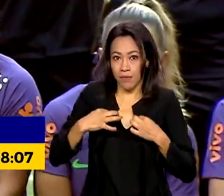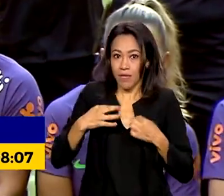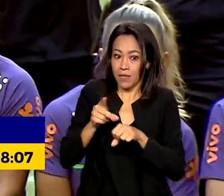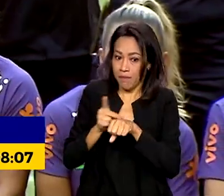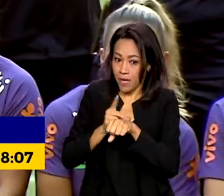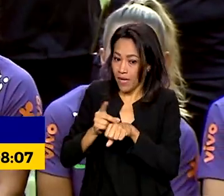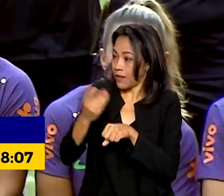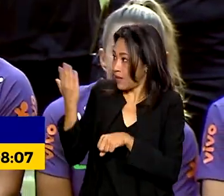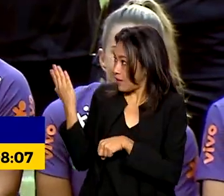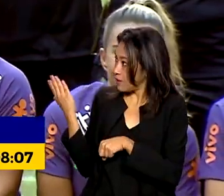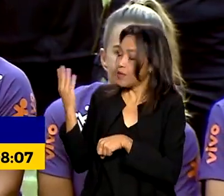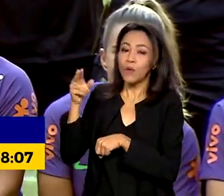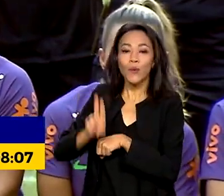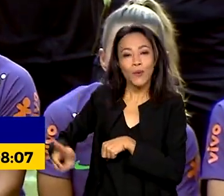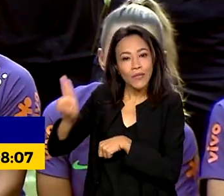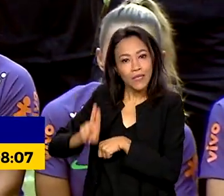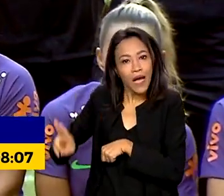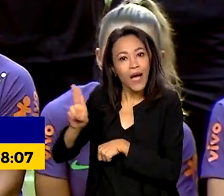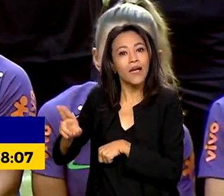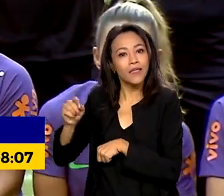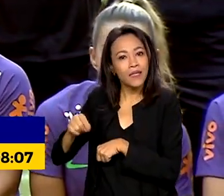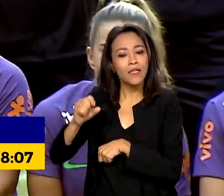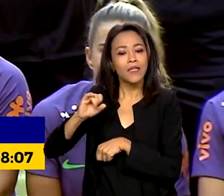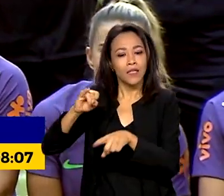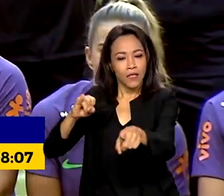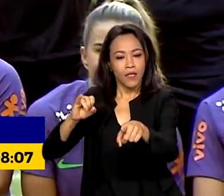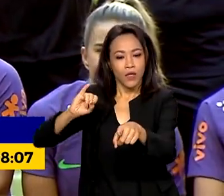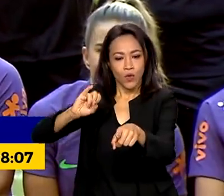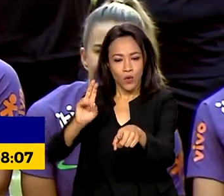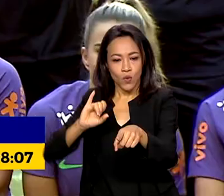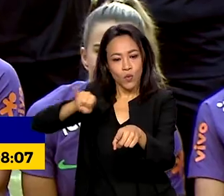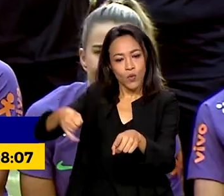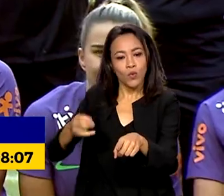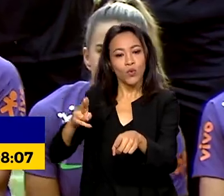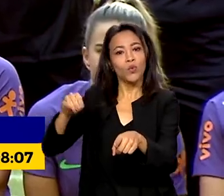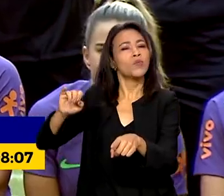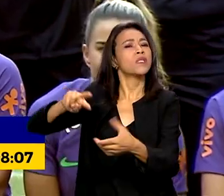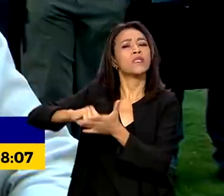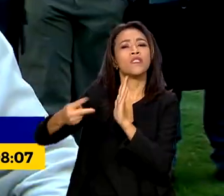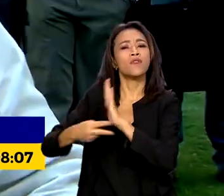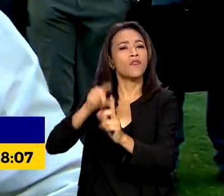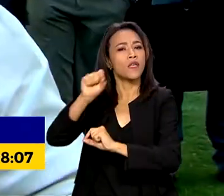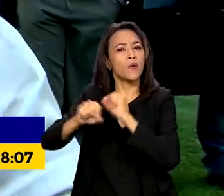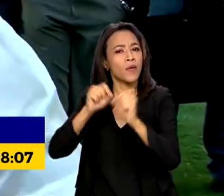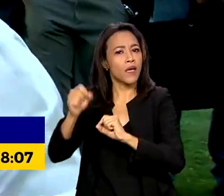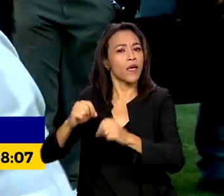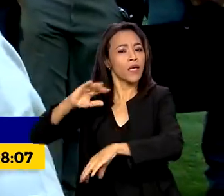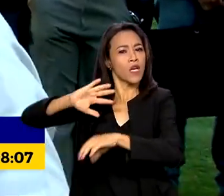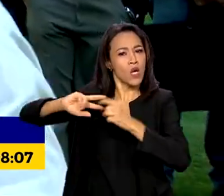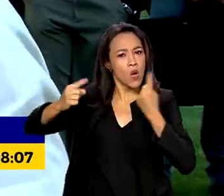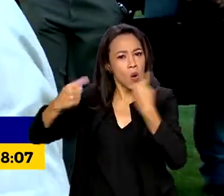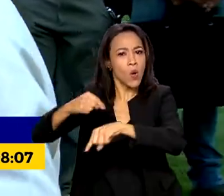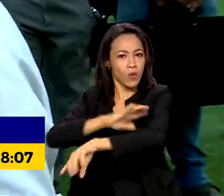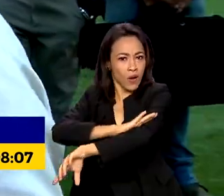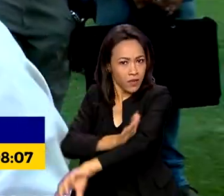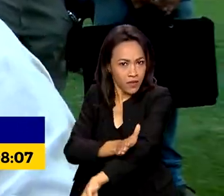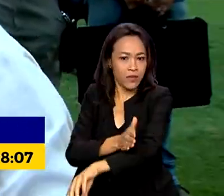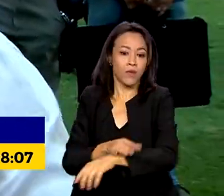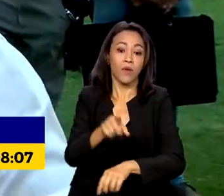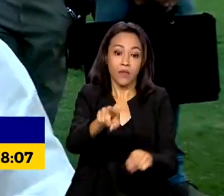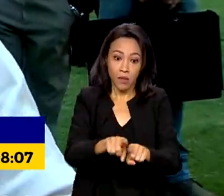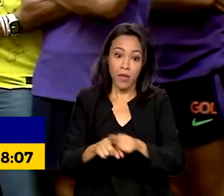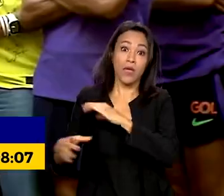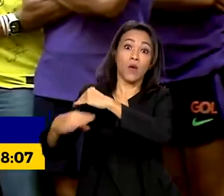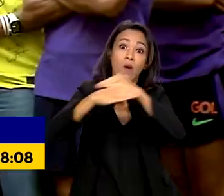preta, utilizada pelos jogadores em junho, que representa o combate ao racismo. Lula defendeu a igualdade entre